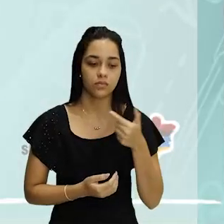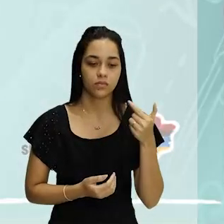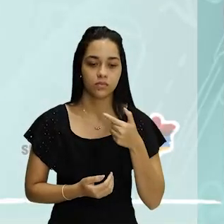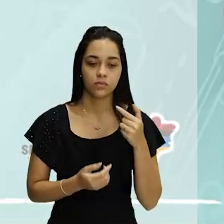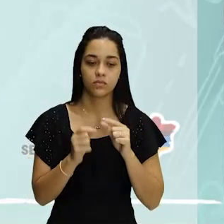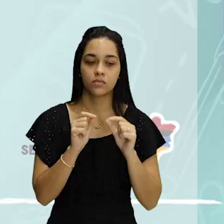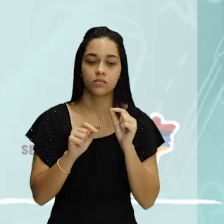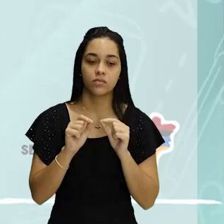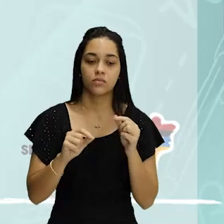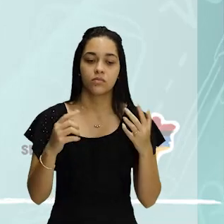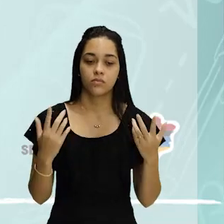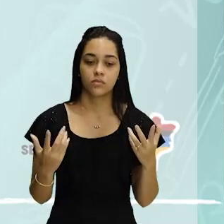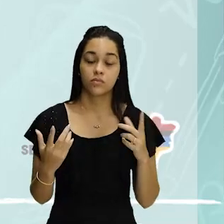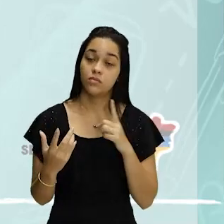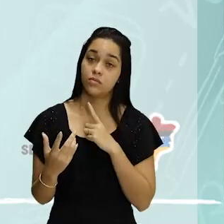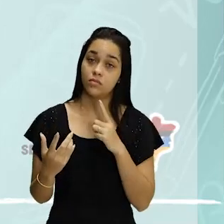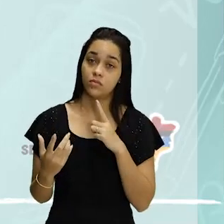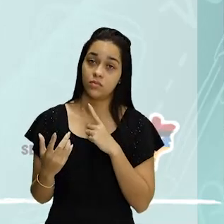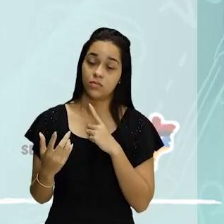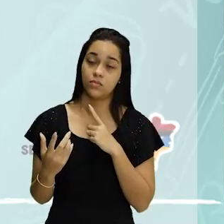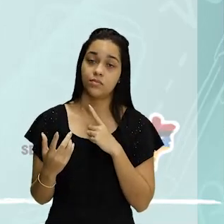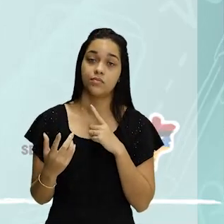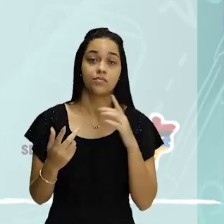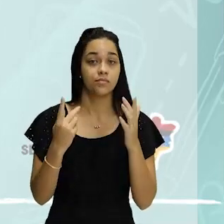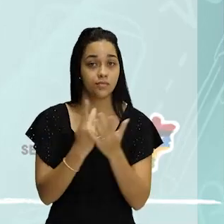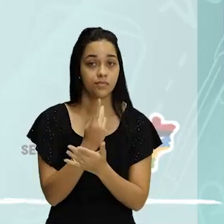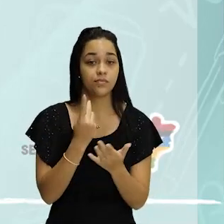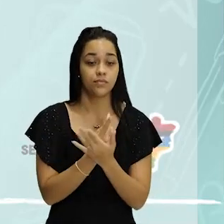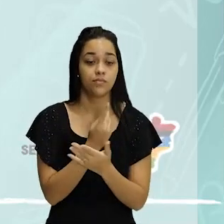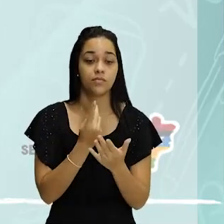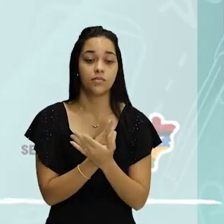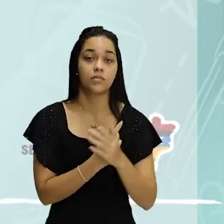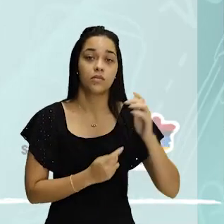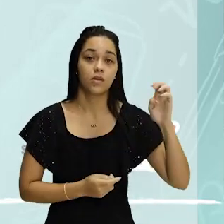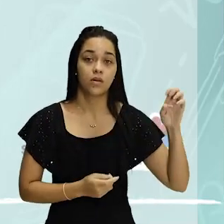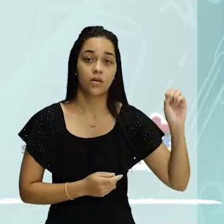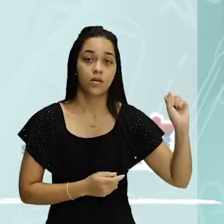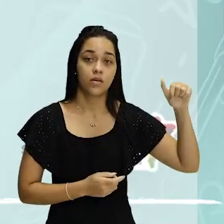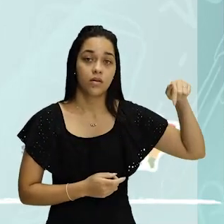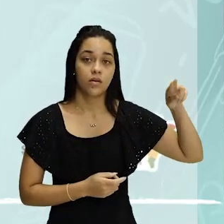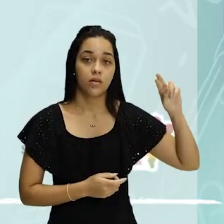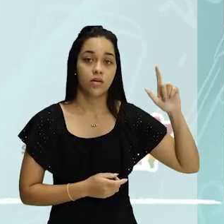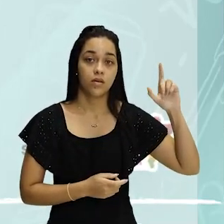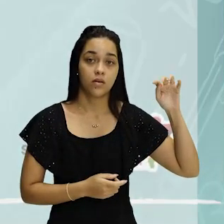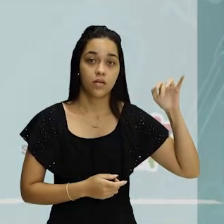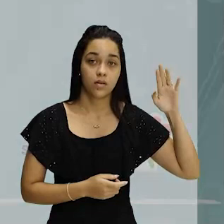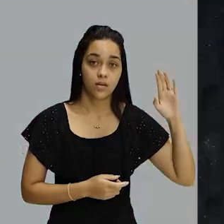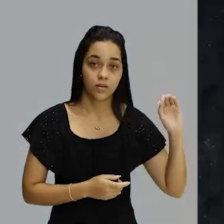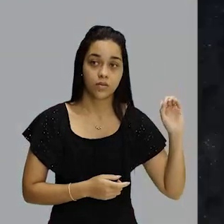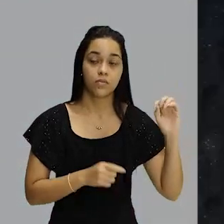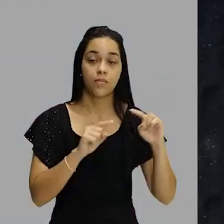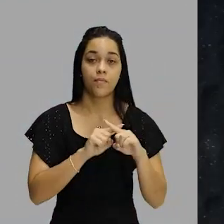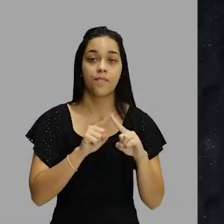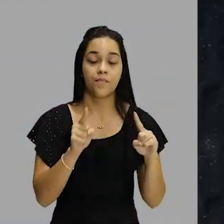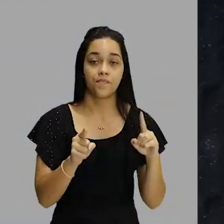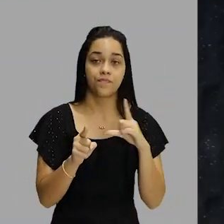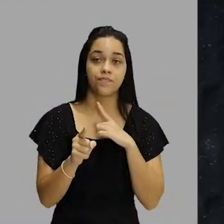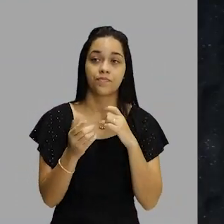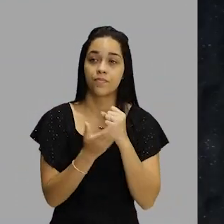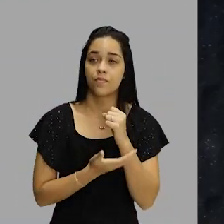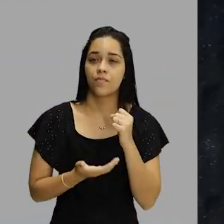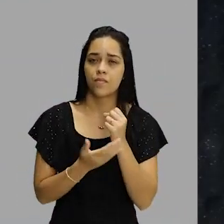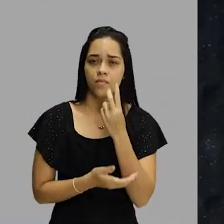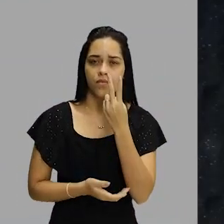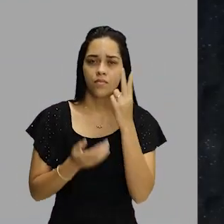ela está incorreta. Não é músculo liso, é músculo esquelético. Só com base nessas